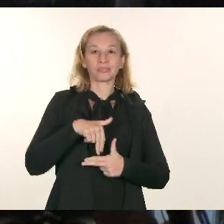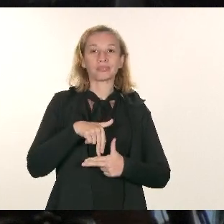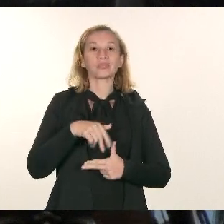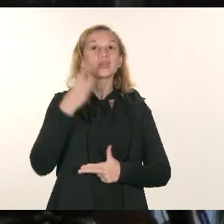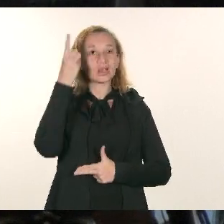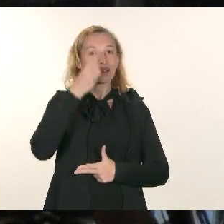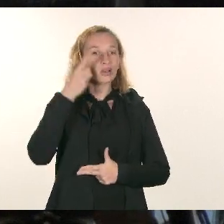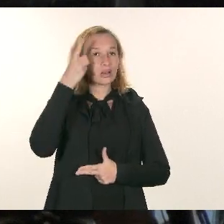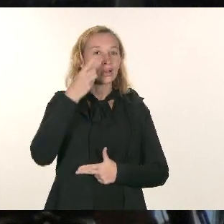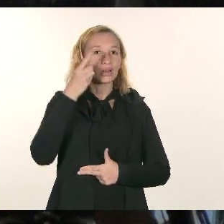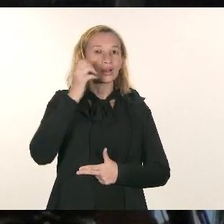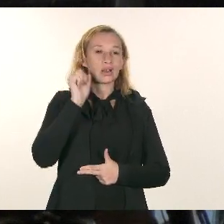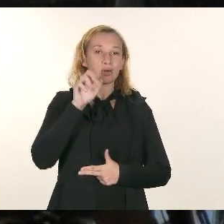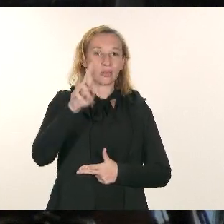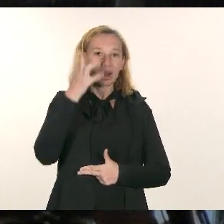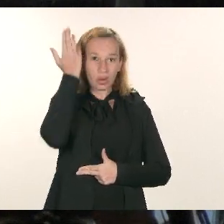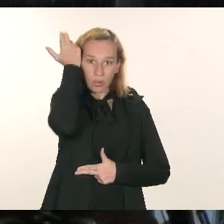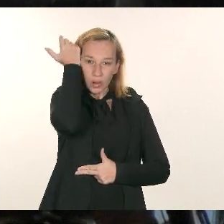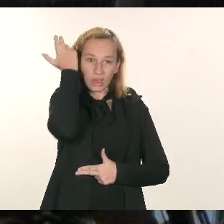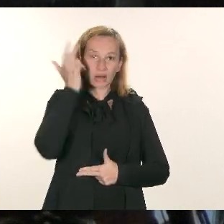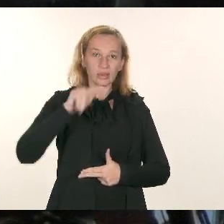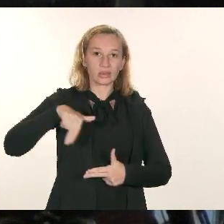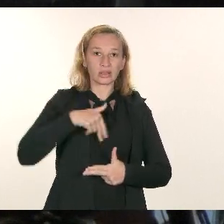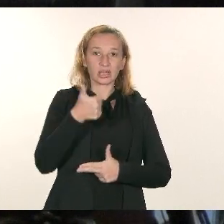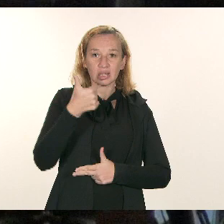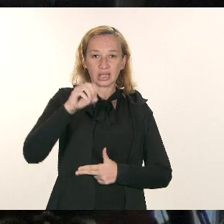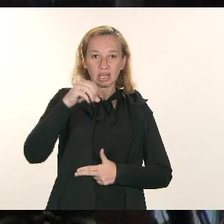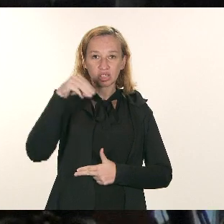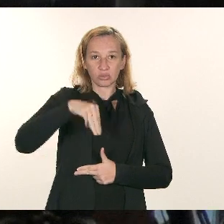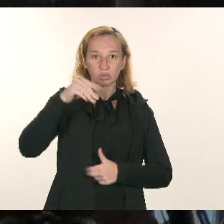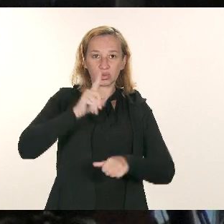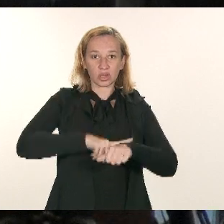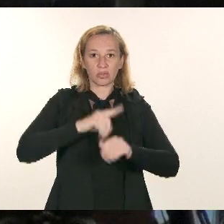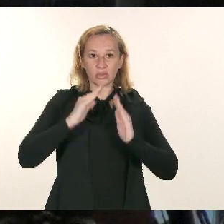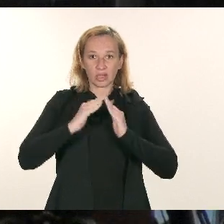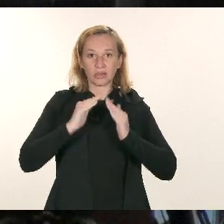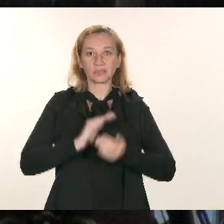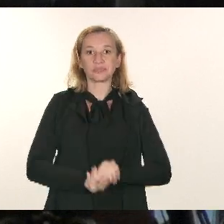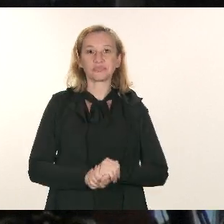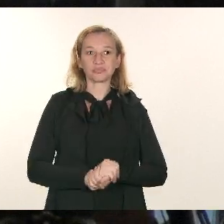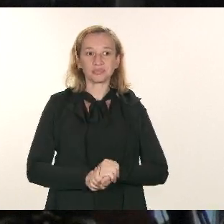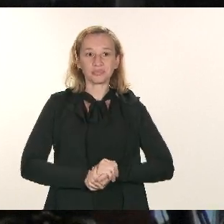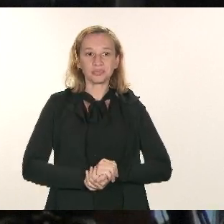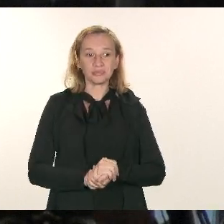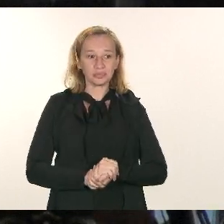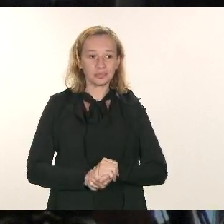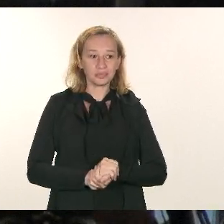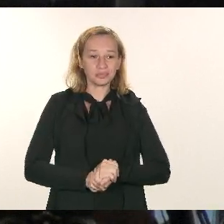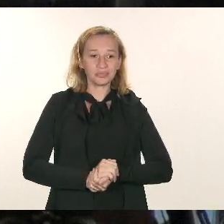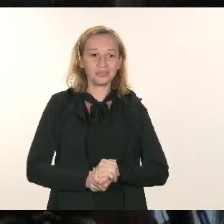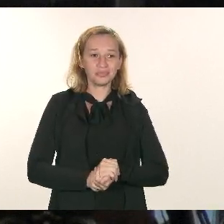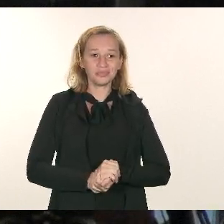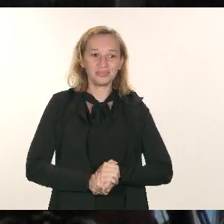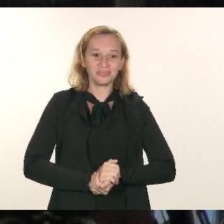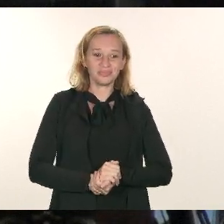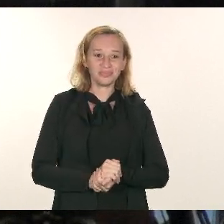nobre deputado Eliomar Coelho. Vossa Excelência dispõe de 10 minutos no tempo regimental.